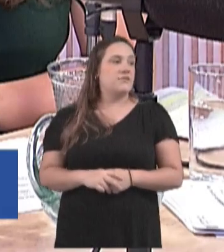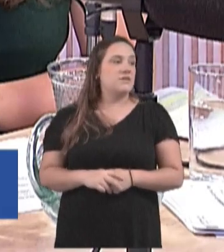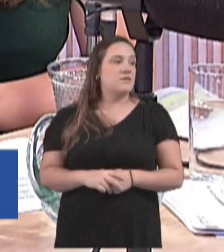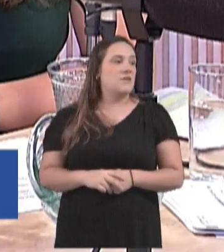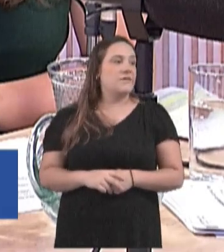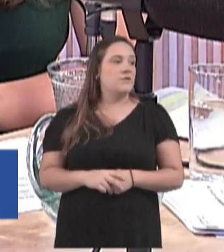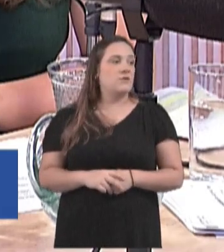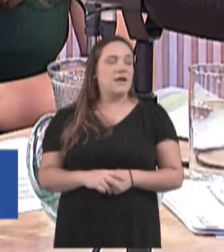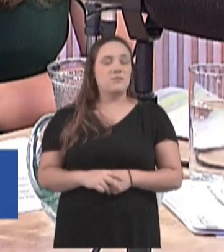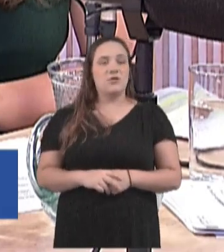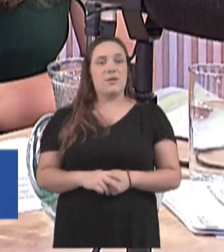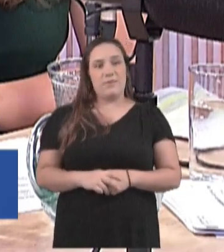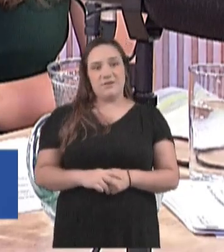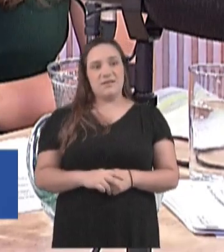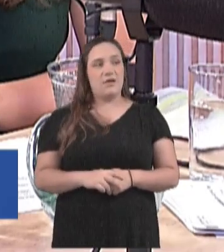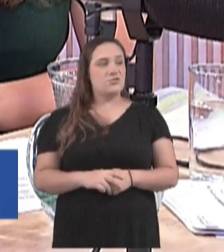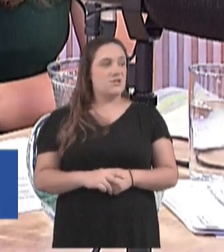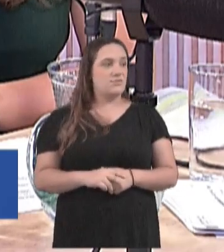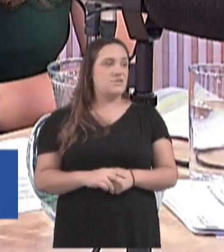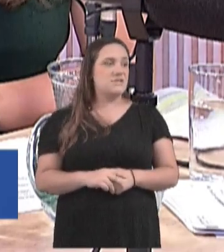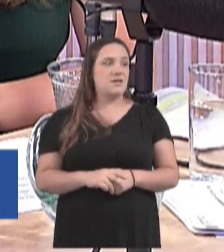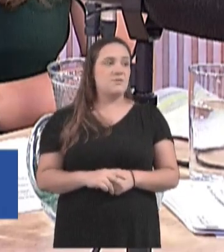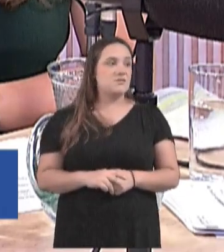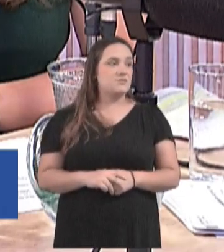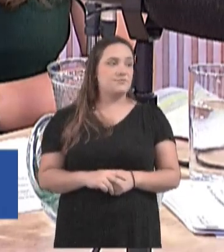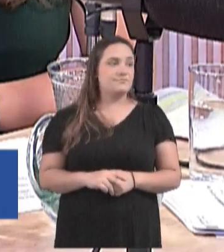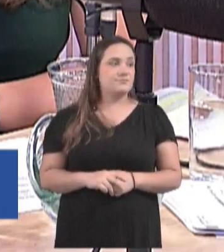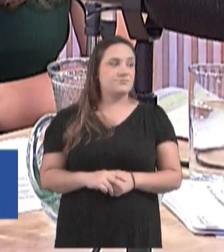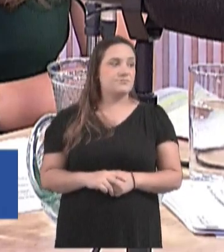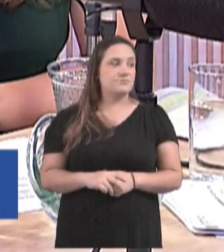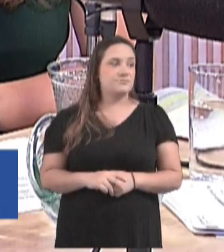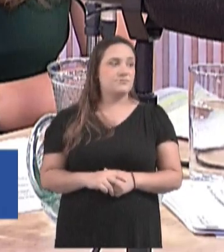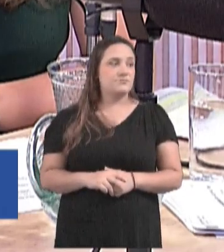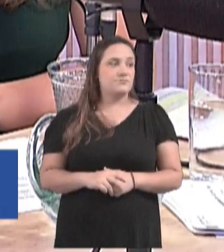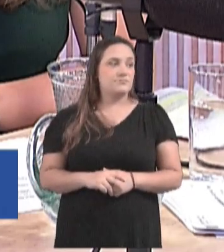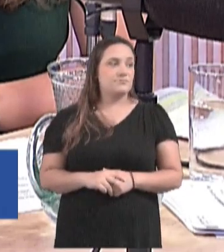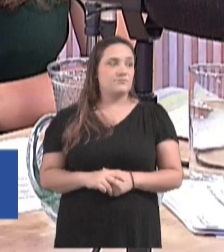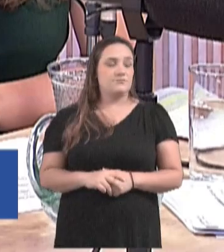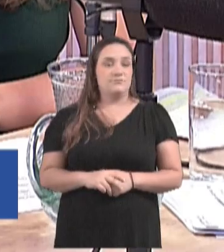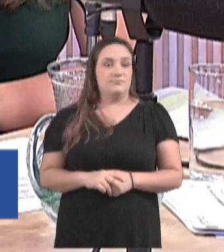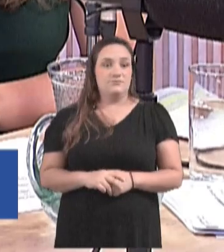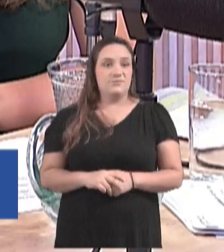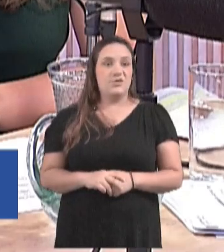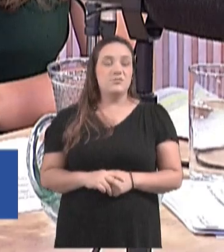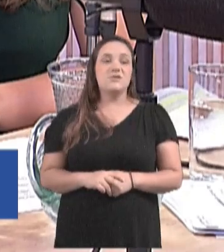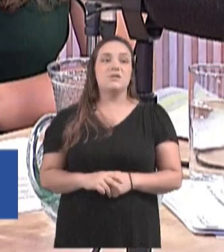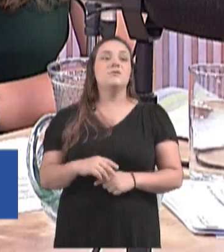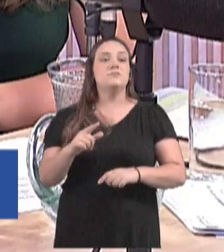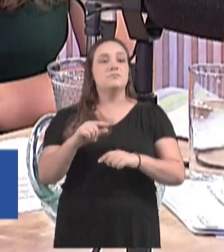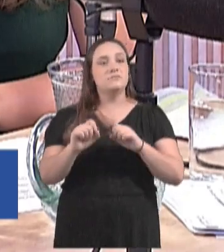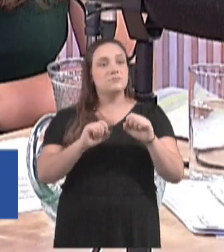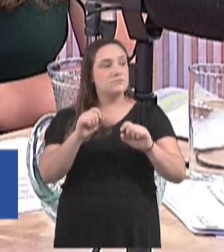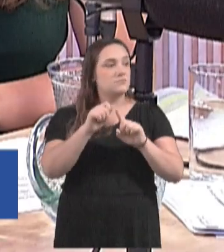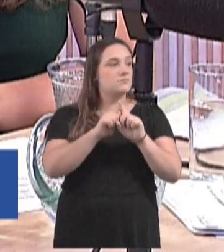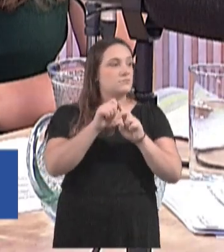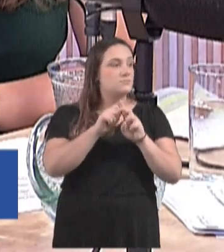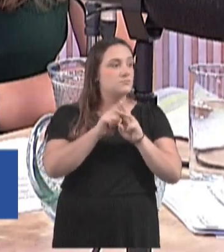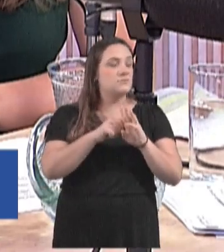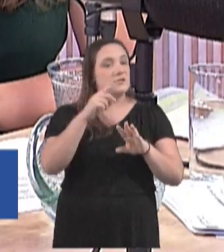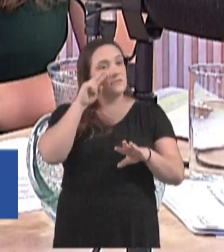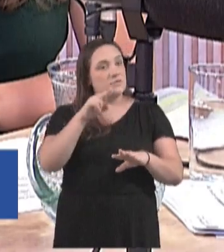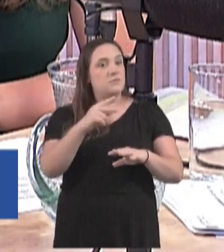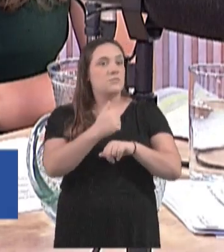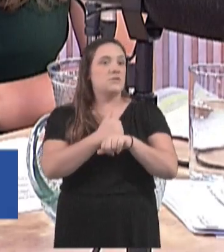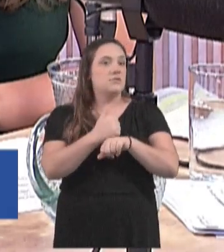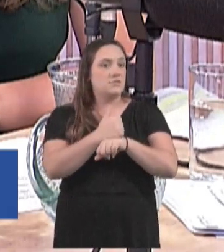gente faça um grande exercício, a gente tem hoje 200 pontos de monitoramento que a gente vai trimestralmente nesses pontos para ver